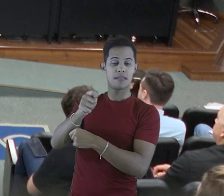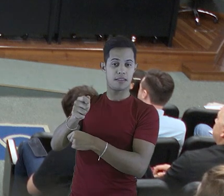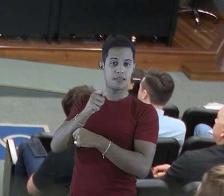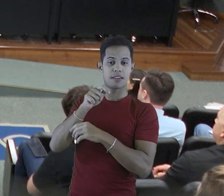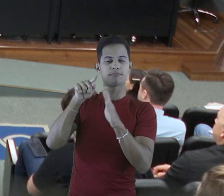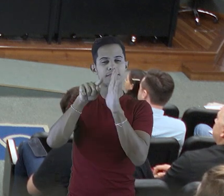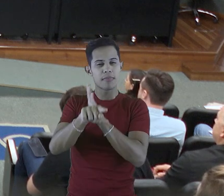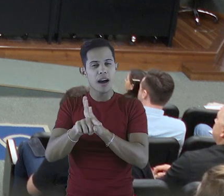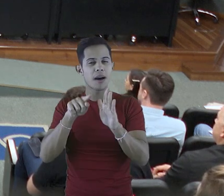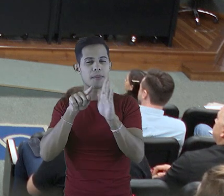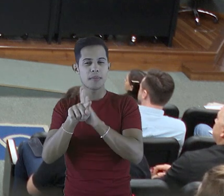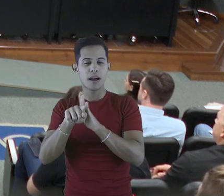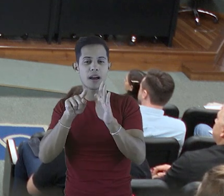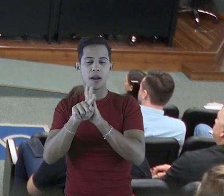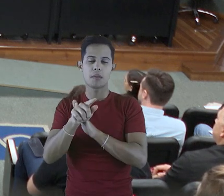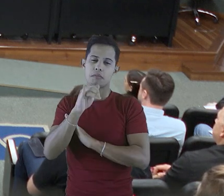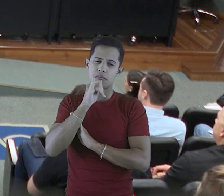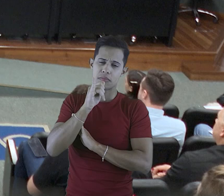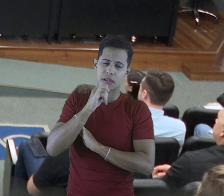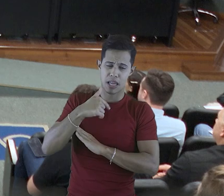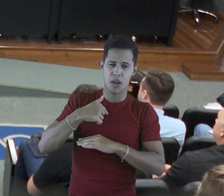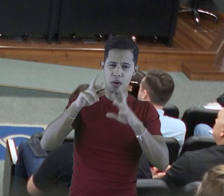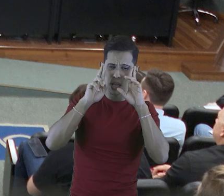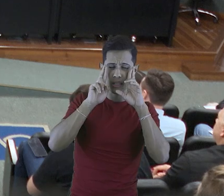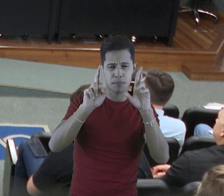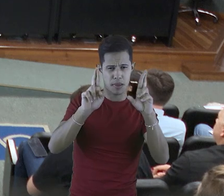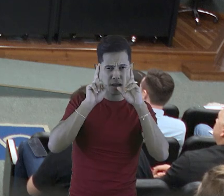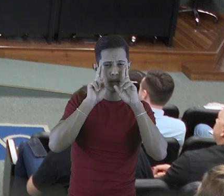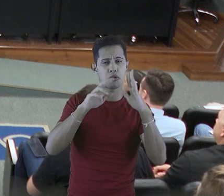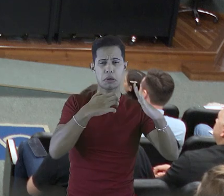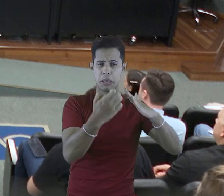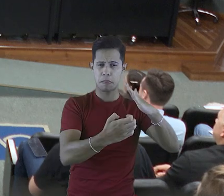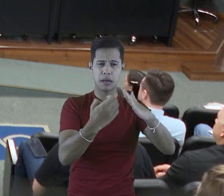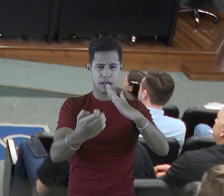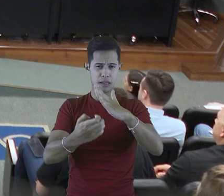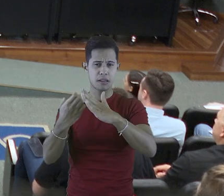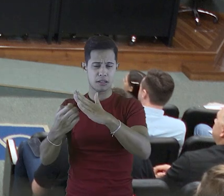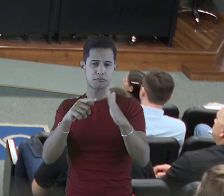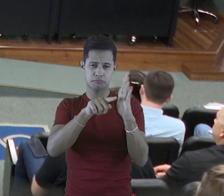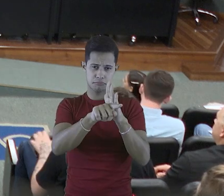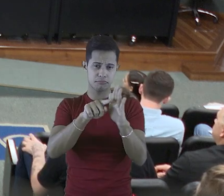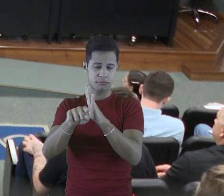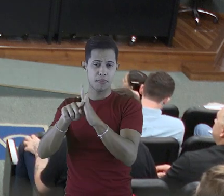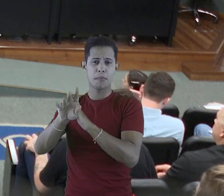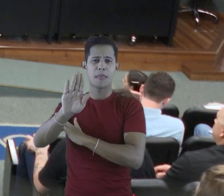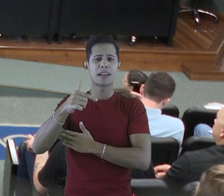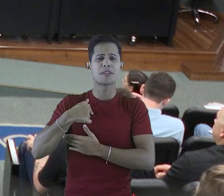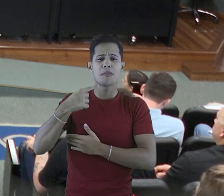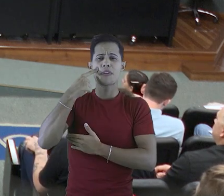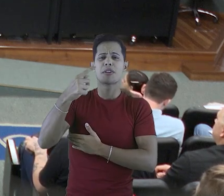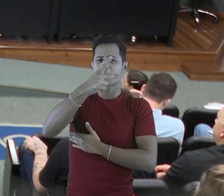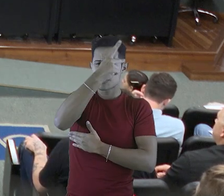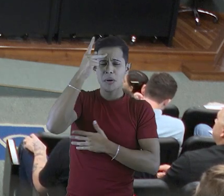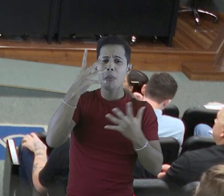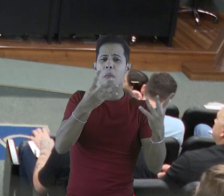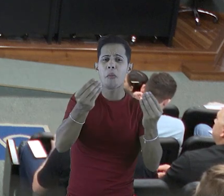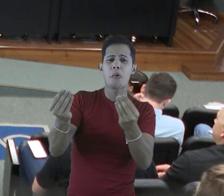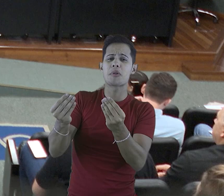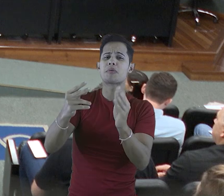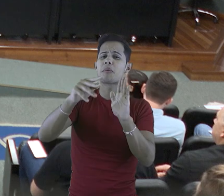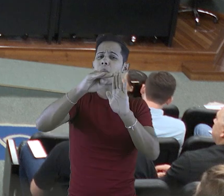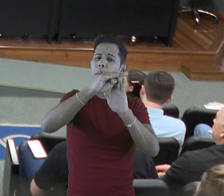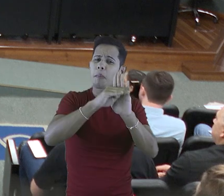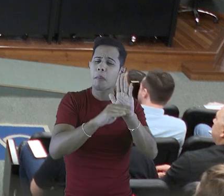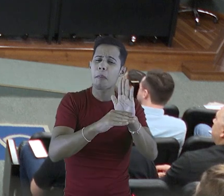questionário. Eu vejo um monte, eu respeito todas as consultorias e etc e tal, mas eu vejo um monte de consultoria aplicando questionário. Questionário não